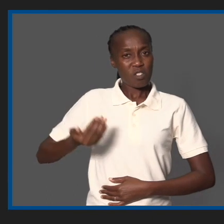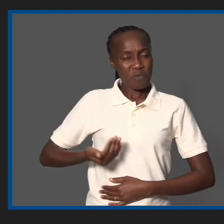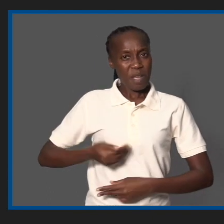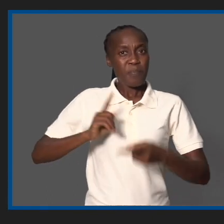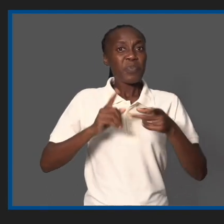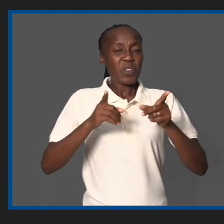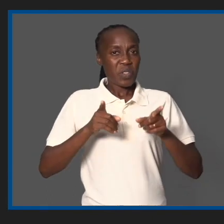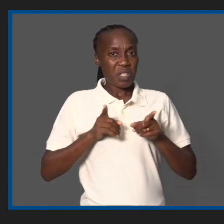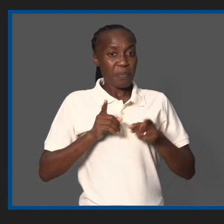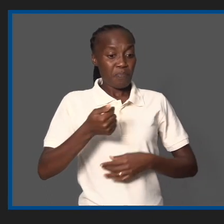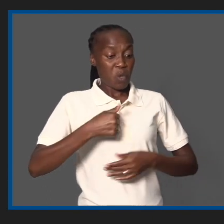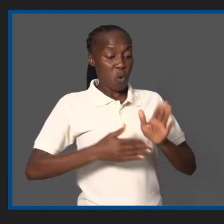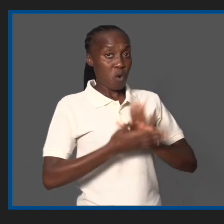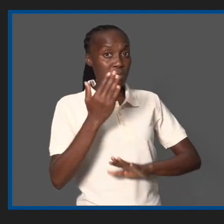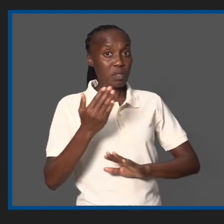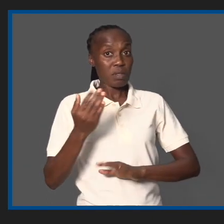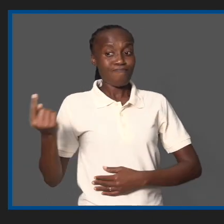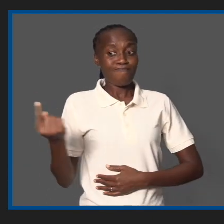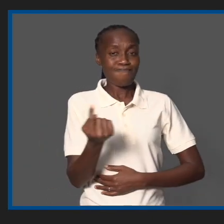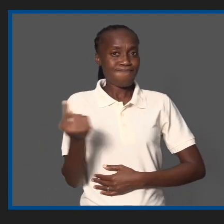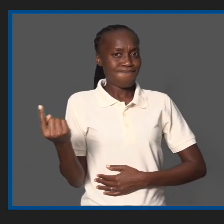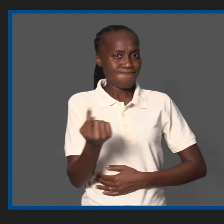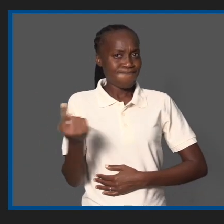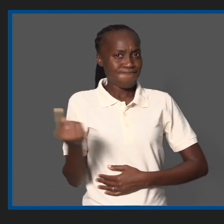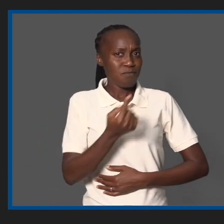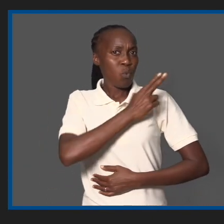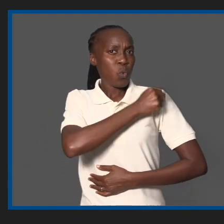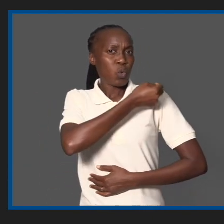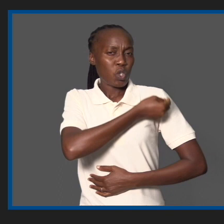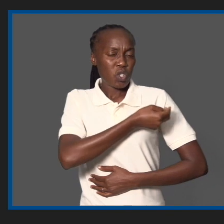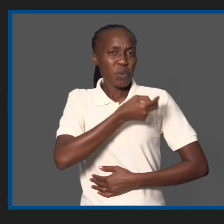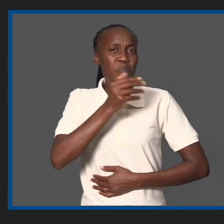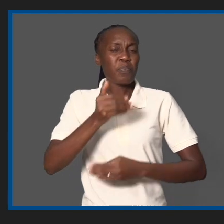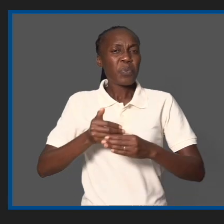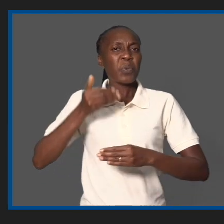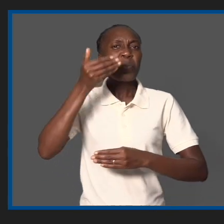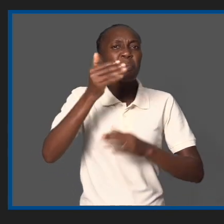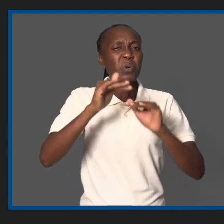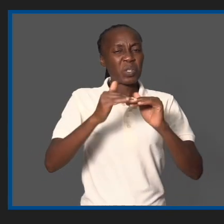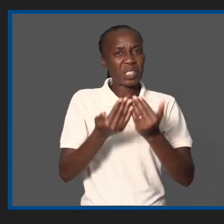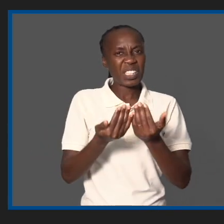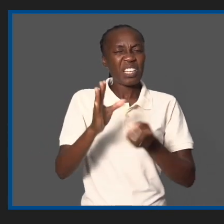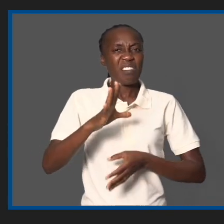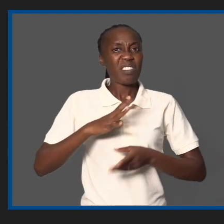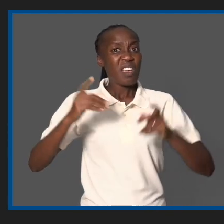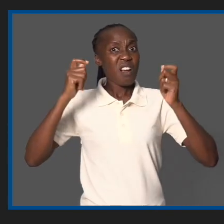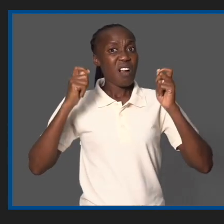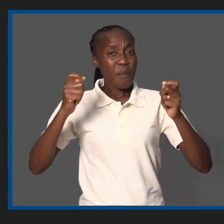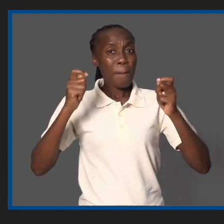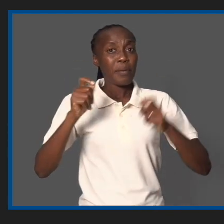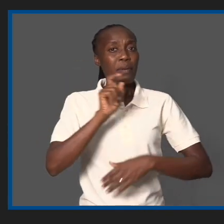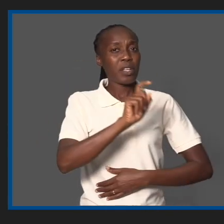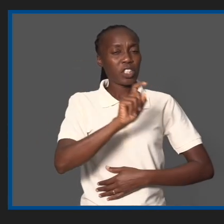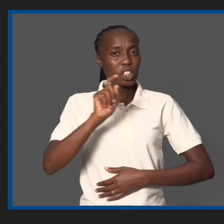em raparigas. Comecei a fazer consultas. Chegou o dia que tinha a campanha lá no